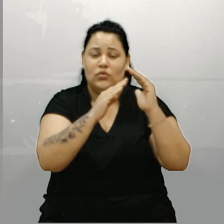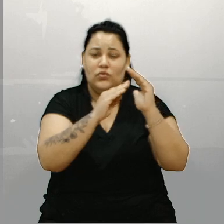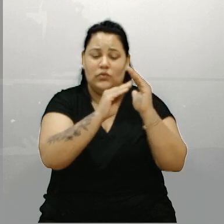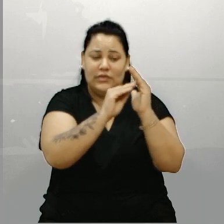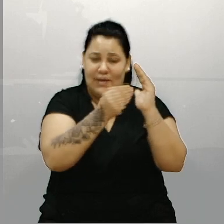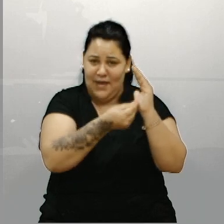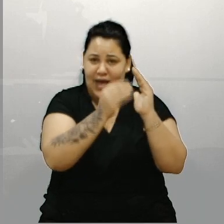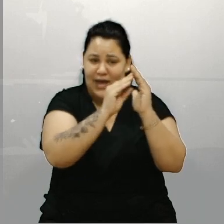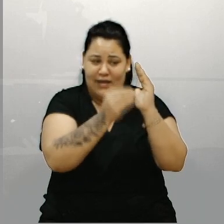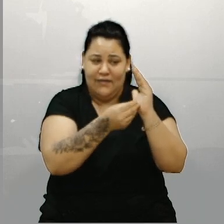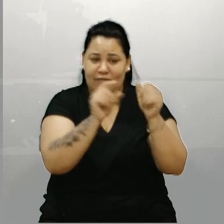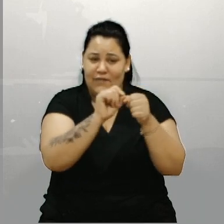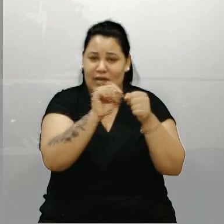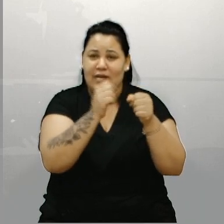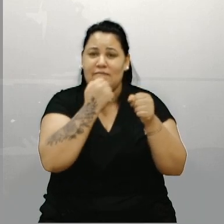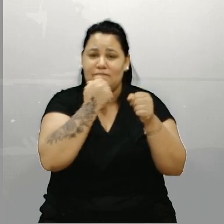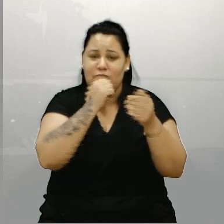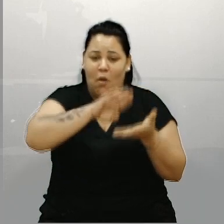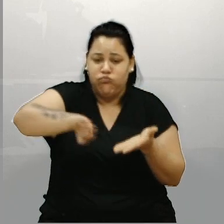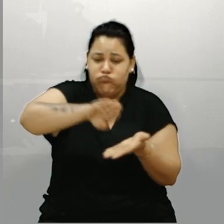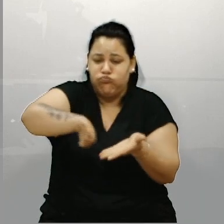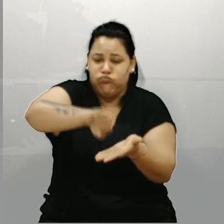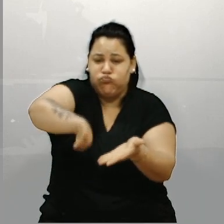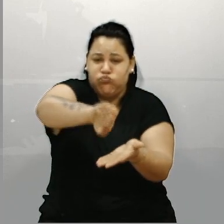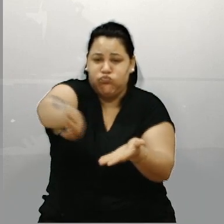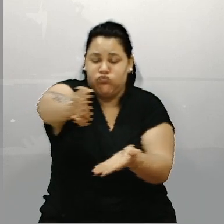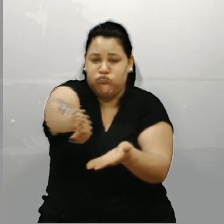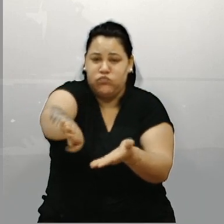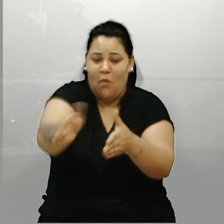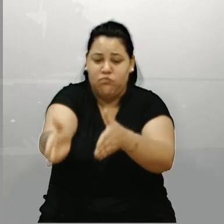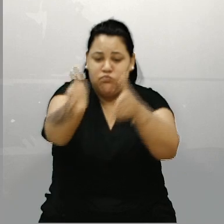lá, chumbaram com... E do lado de cá, que é dos